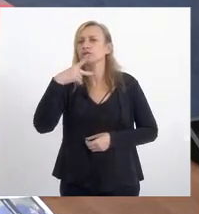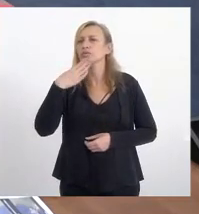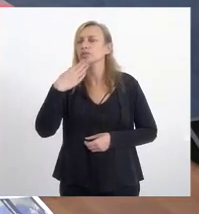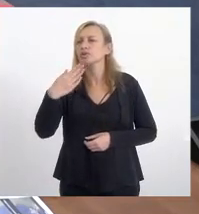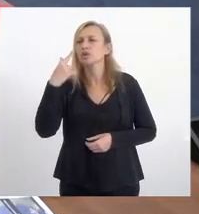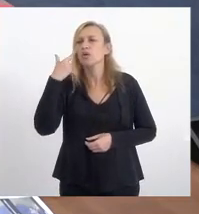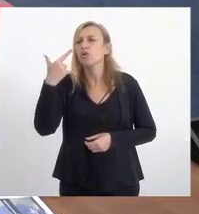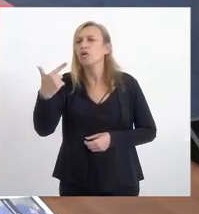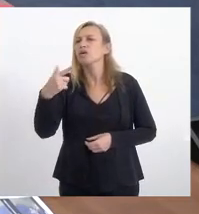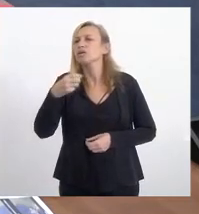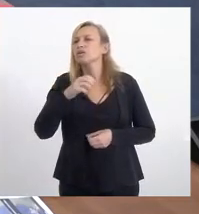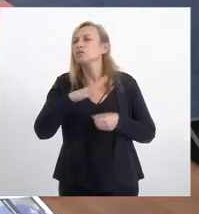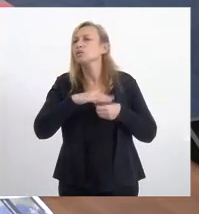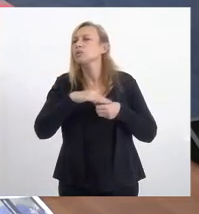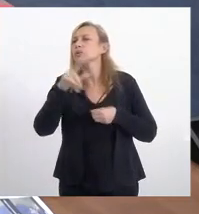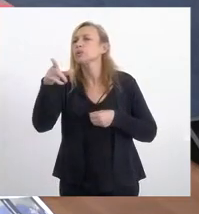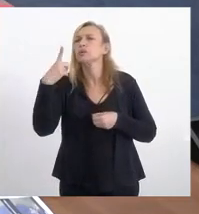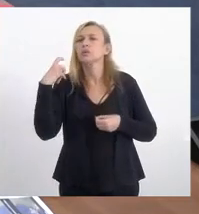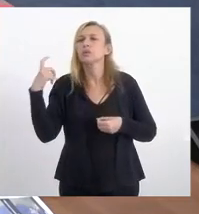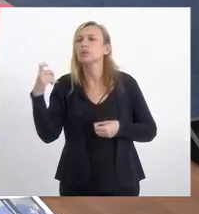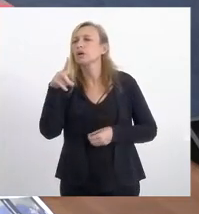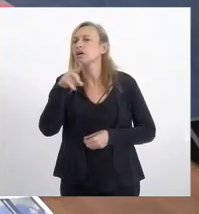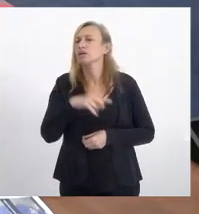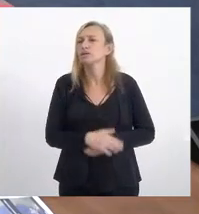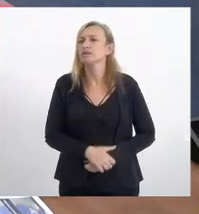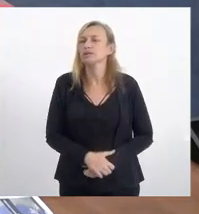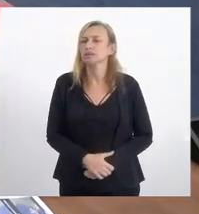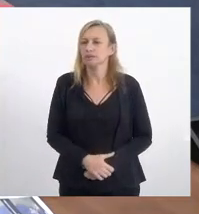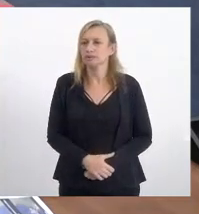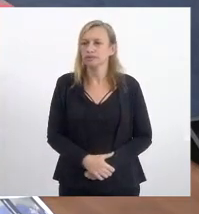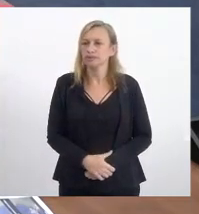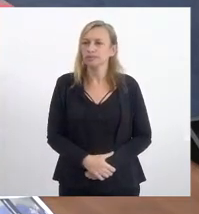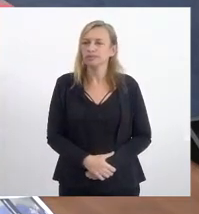dá uma olhadinha ver se o microfone tá ligado por gentileza